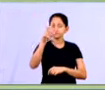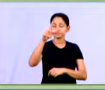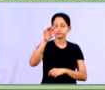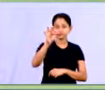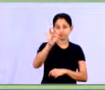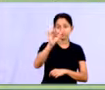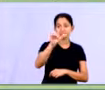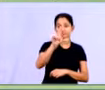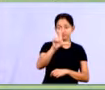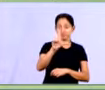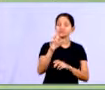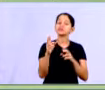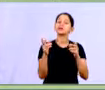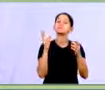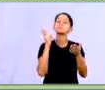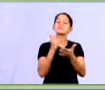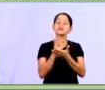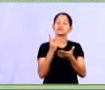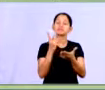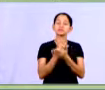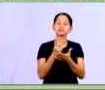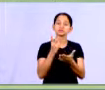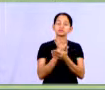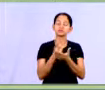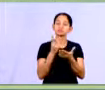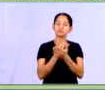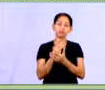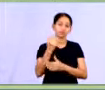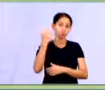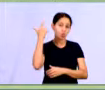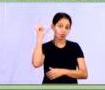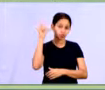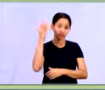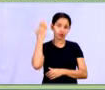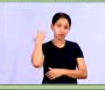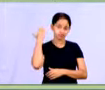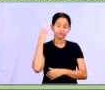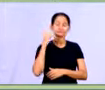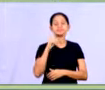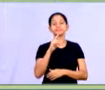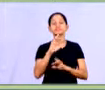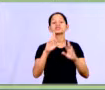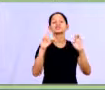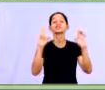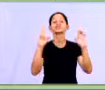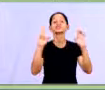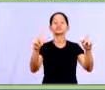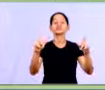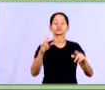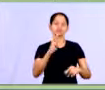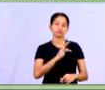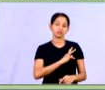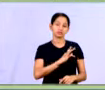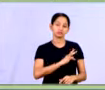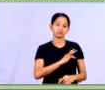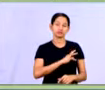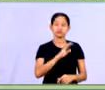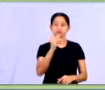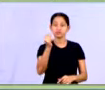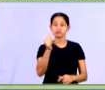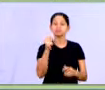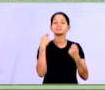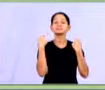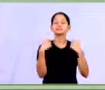a mesma característica do VPL, valor presente líquido. O que difere é que o profissional de finanças, neste caso, deseja